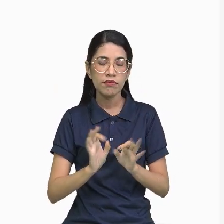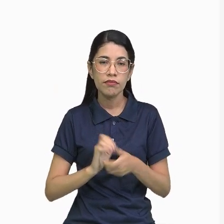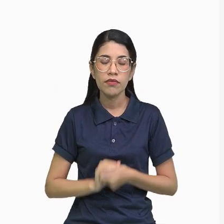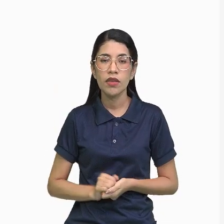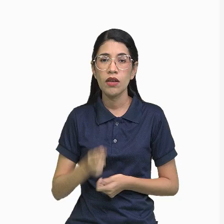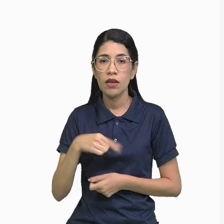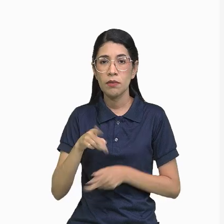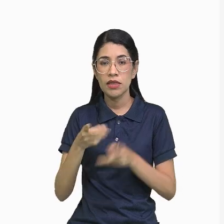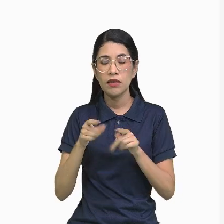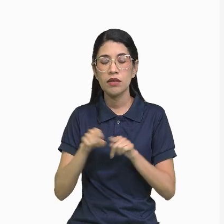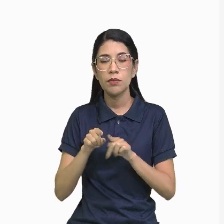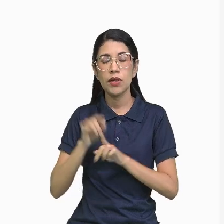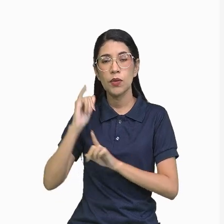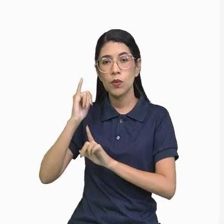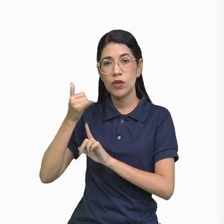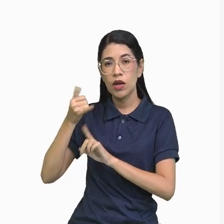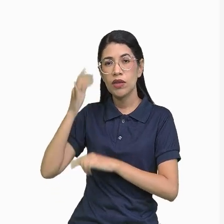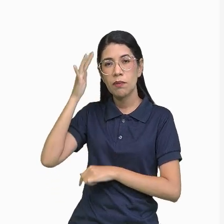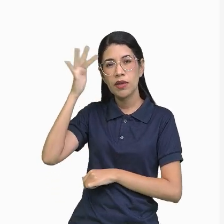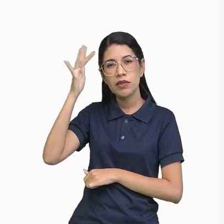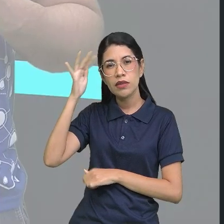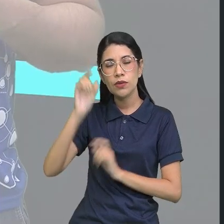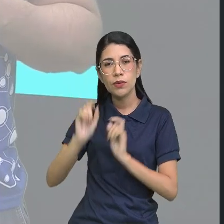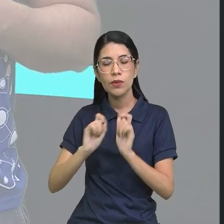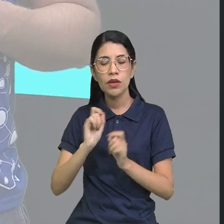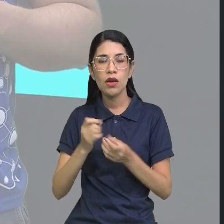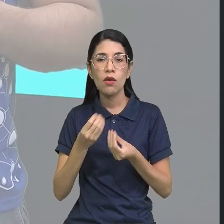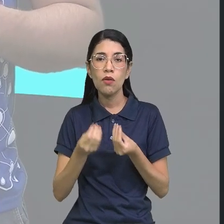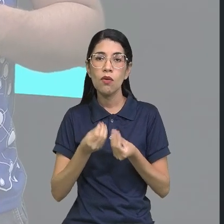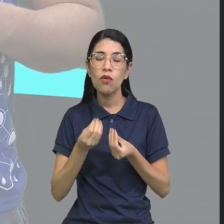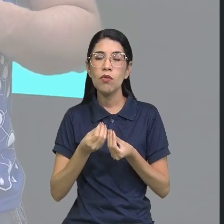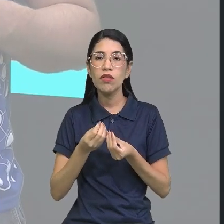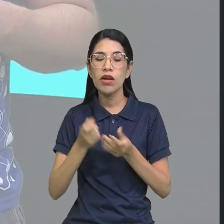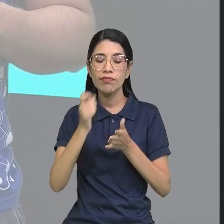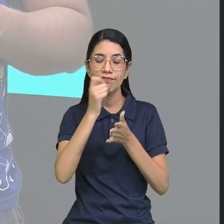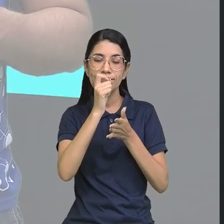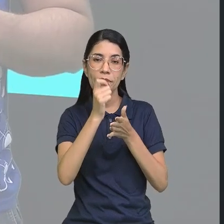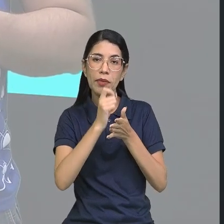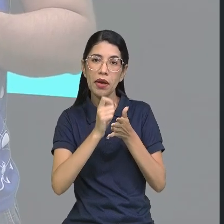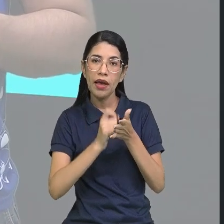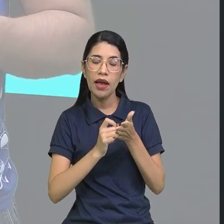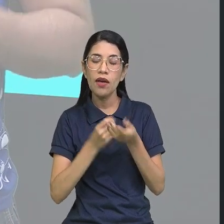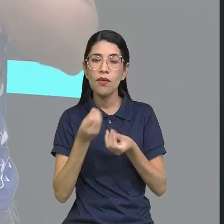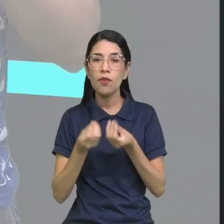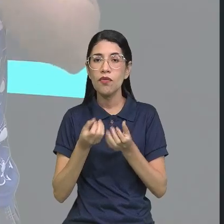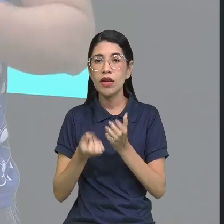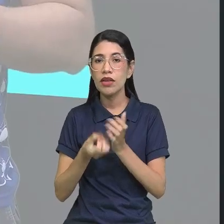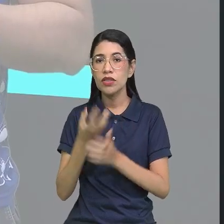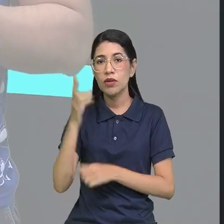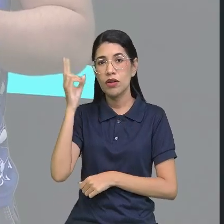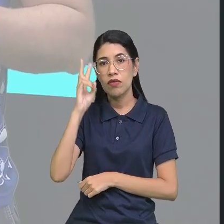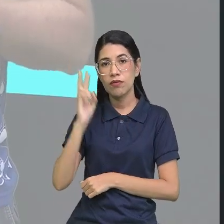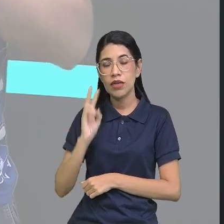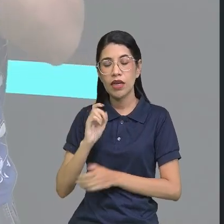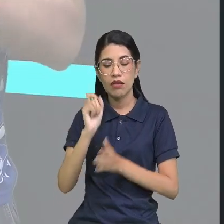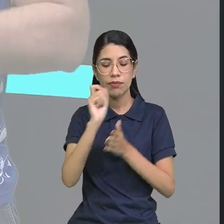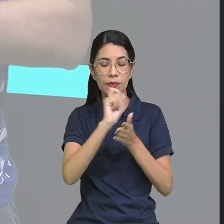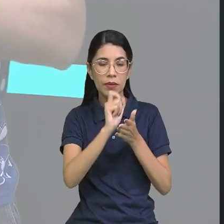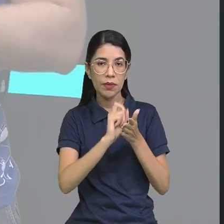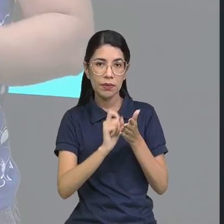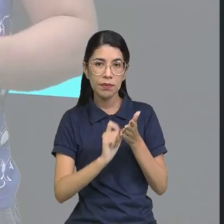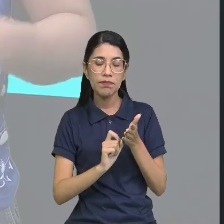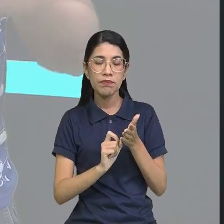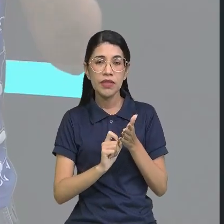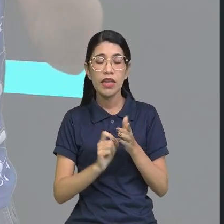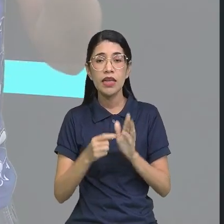que é o narrador pensando justamente sobre o que ele vai escrever, sobre a história que ele vai contar. E observem que ele